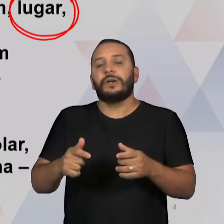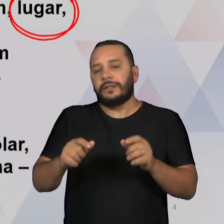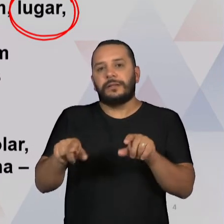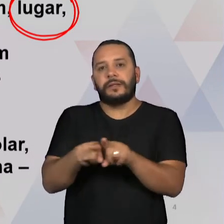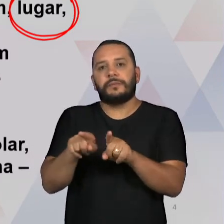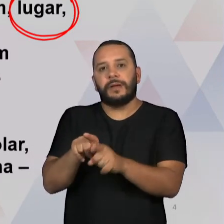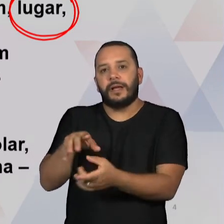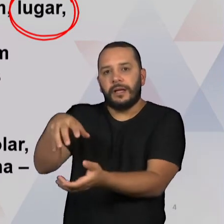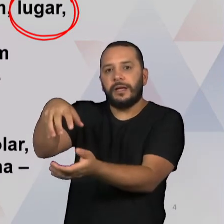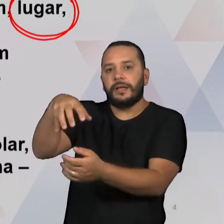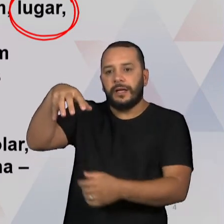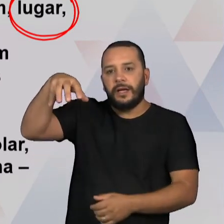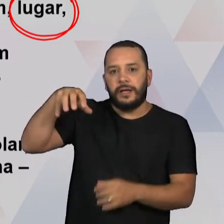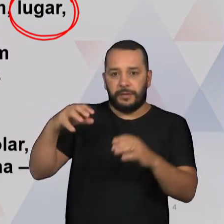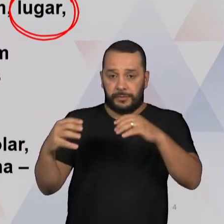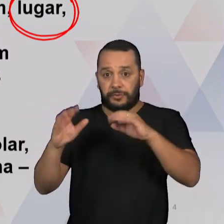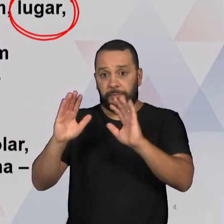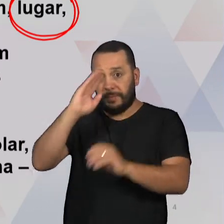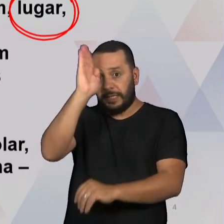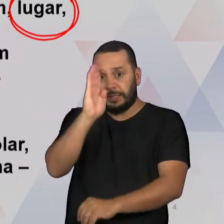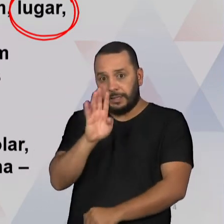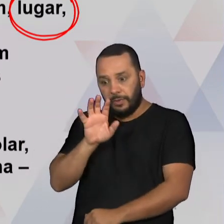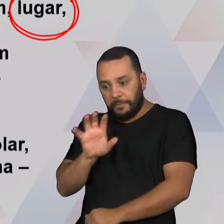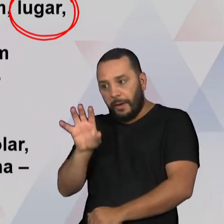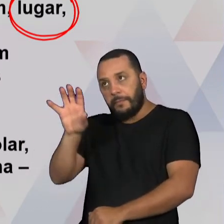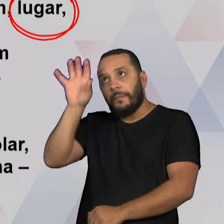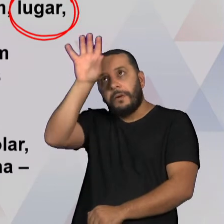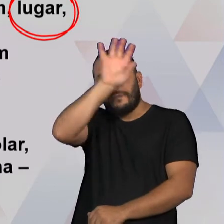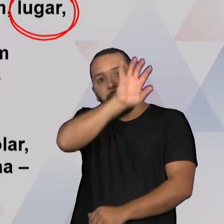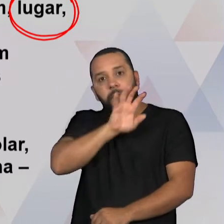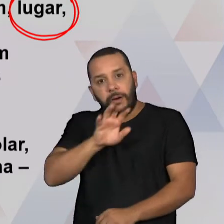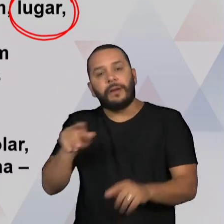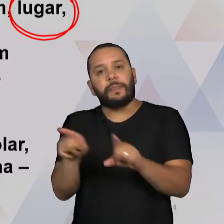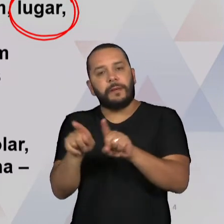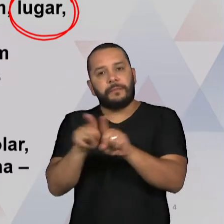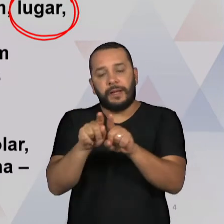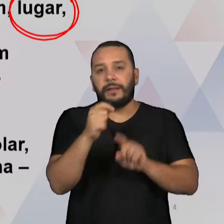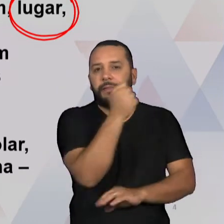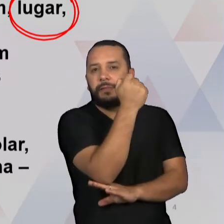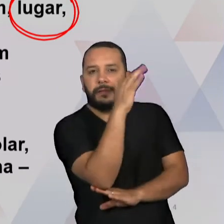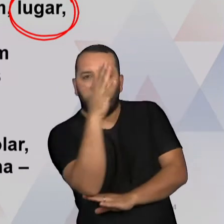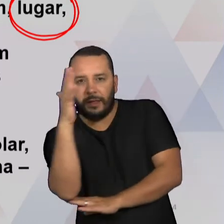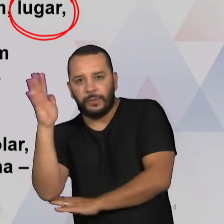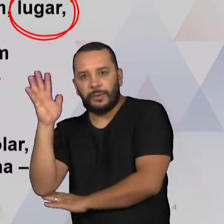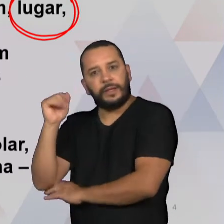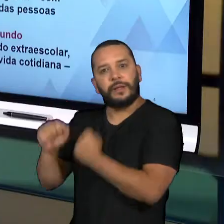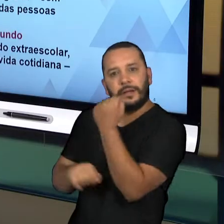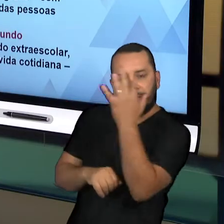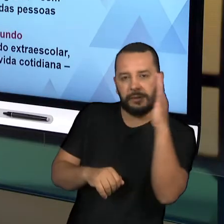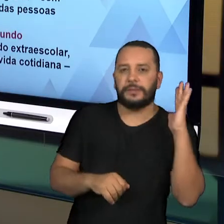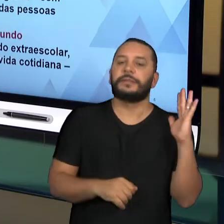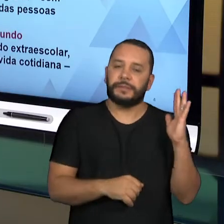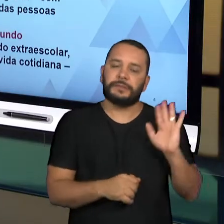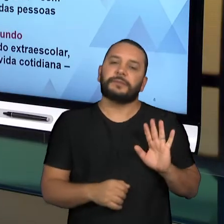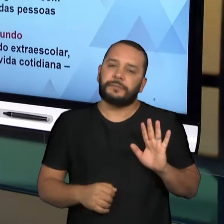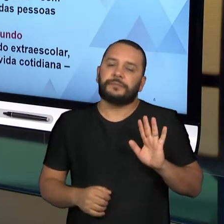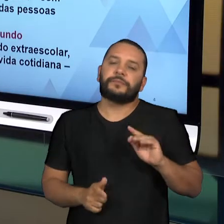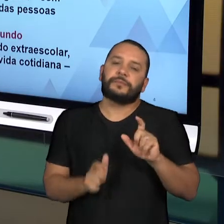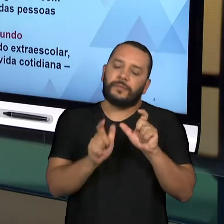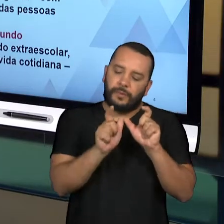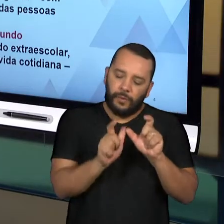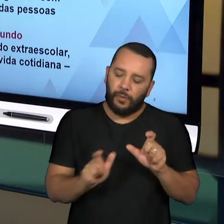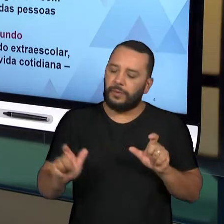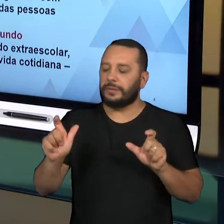região e natureza né então trabalhar adequadamente esses conceitos com precisão